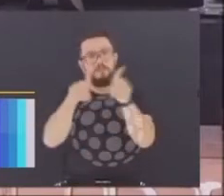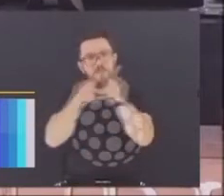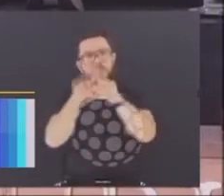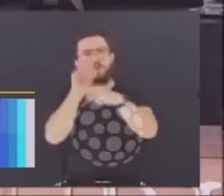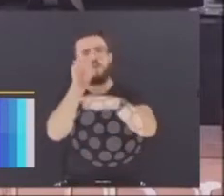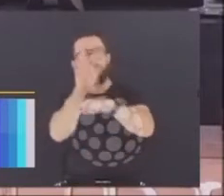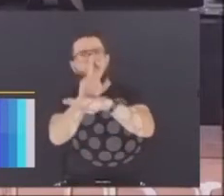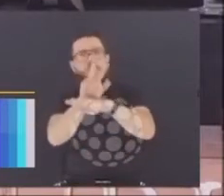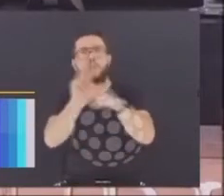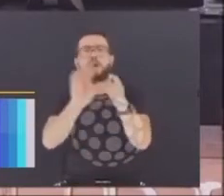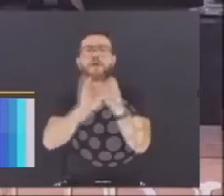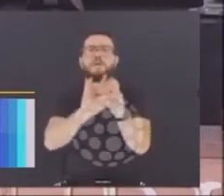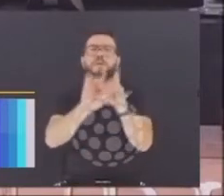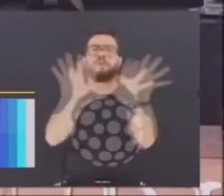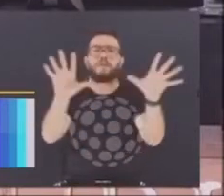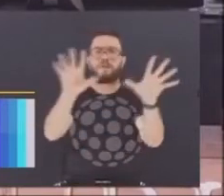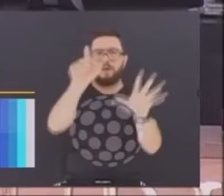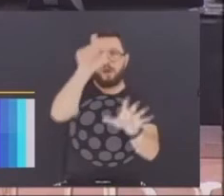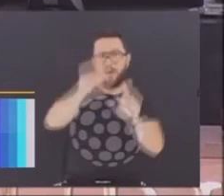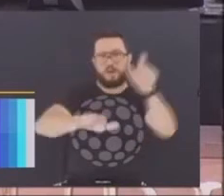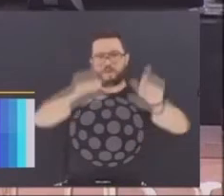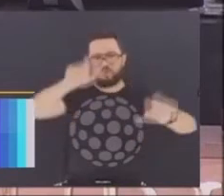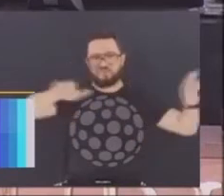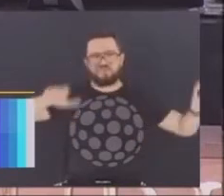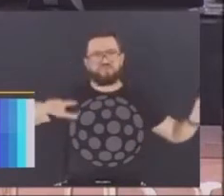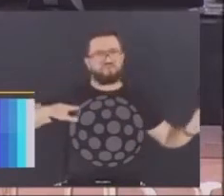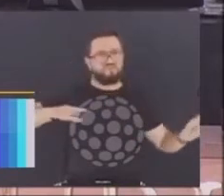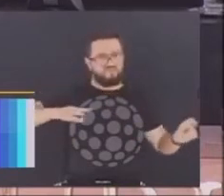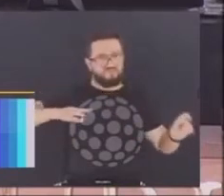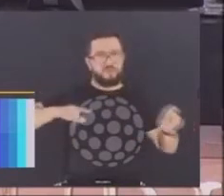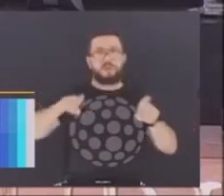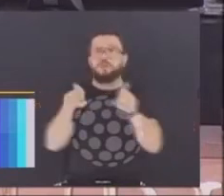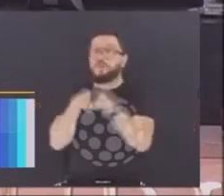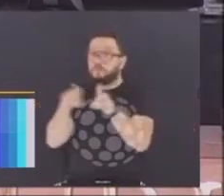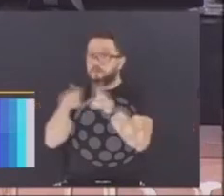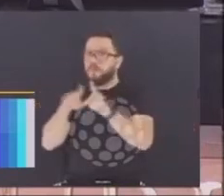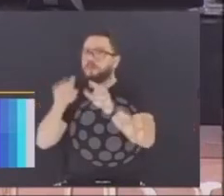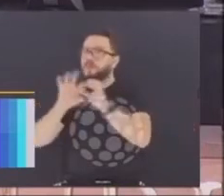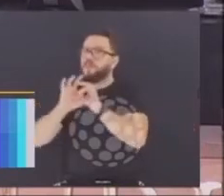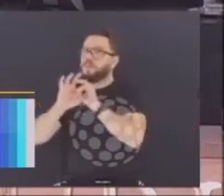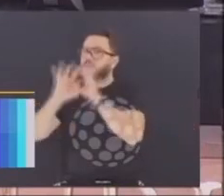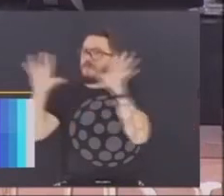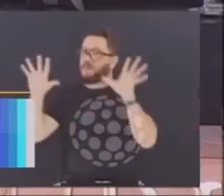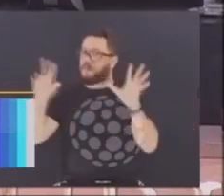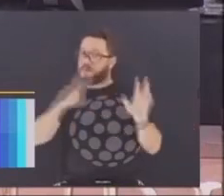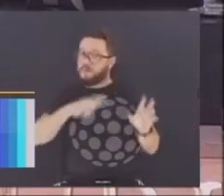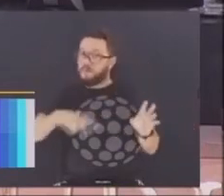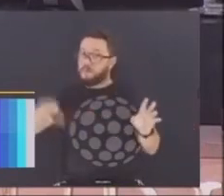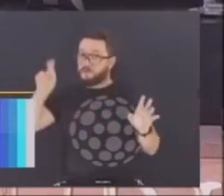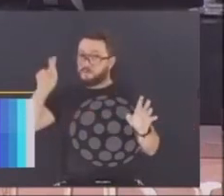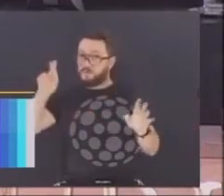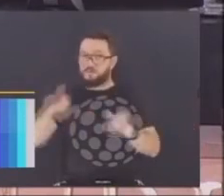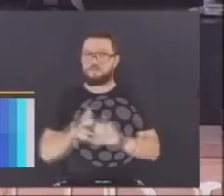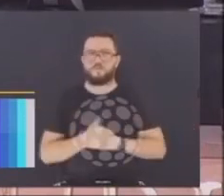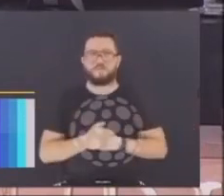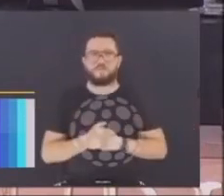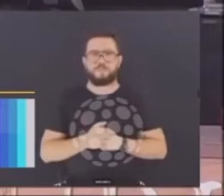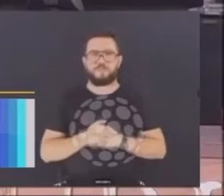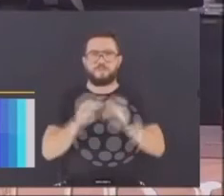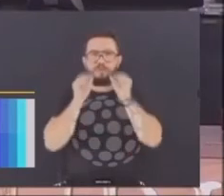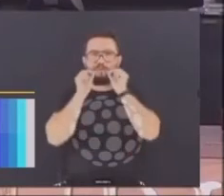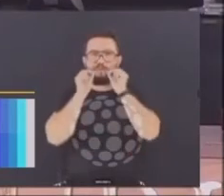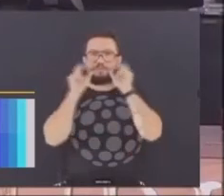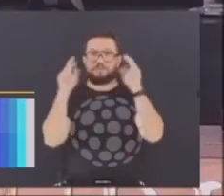Repudiamos violações às liberdades religiosas e locais de culto. Assim, esta casa não se furtará